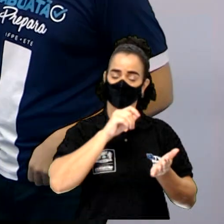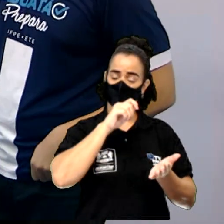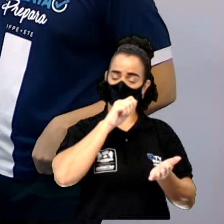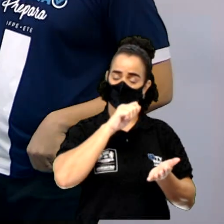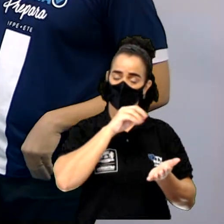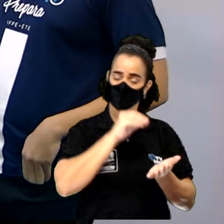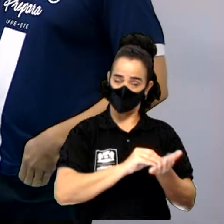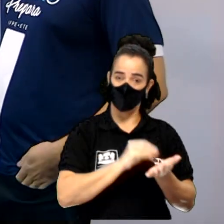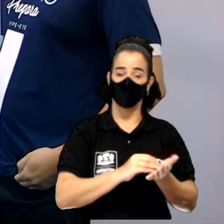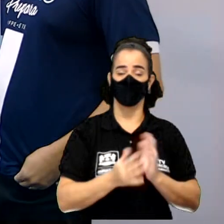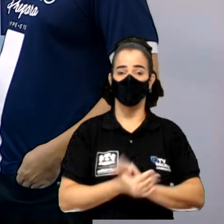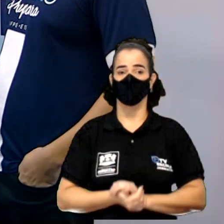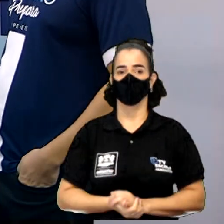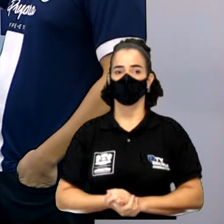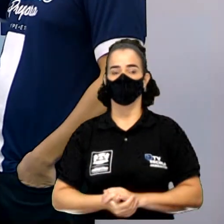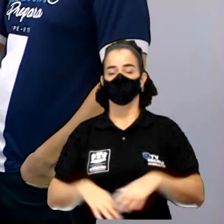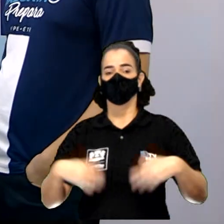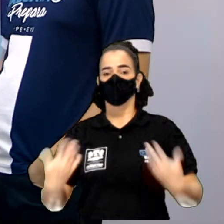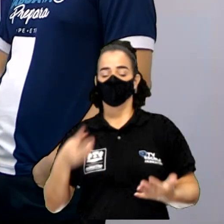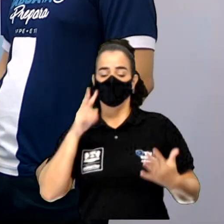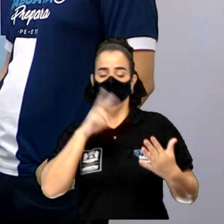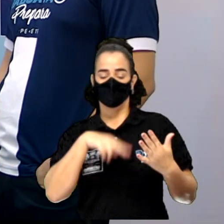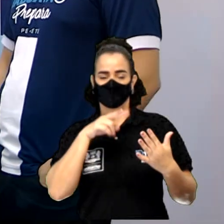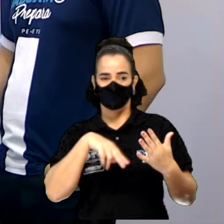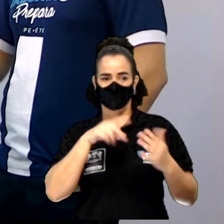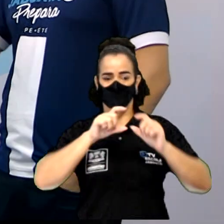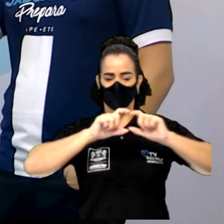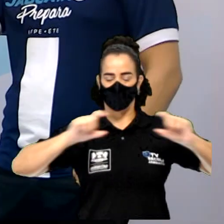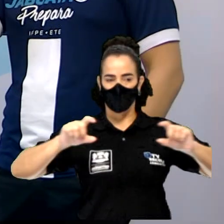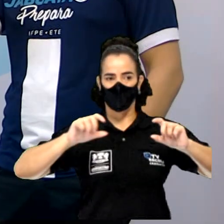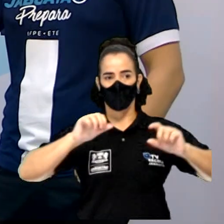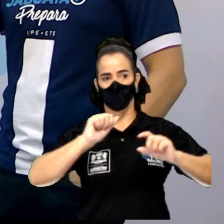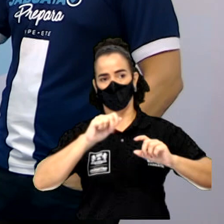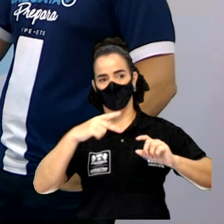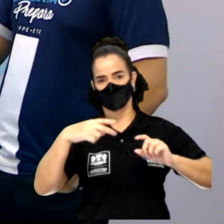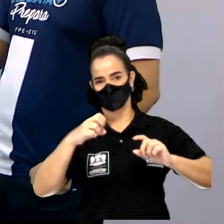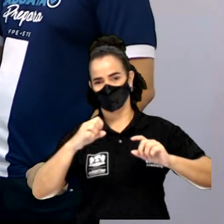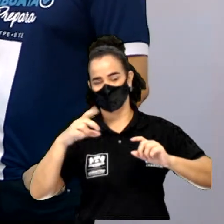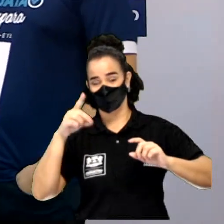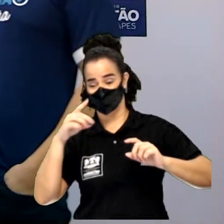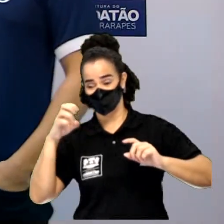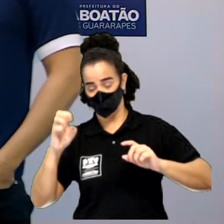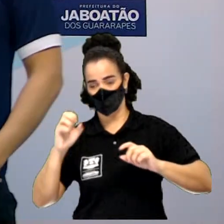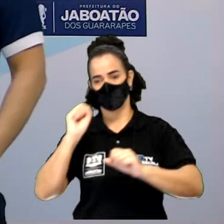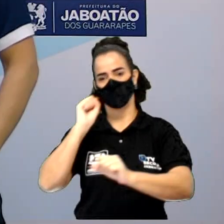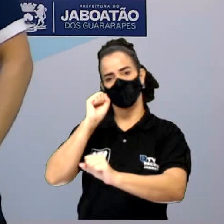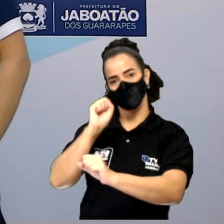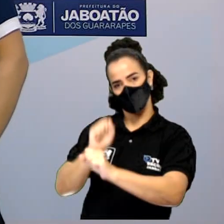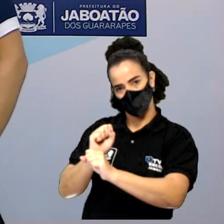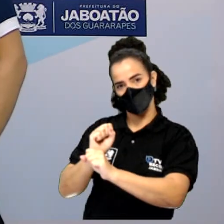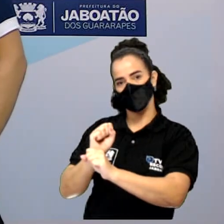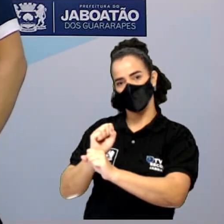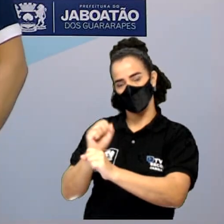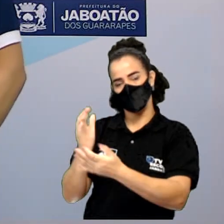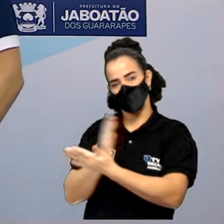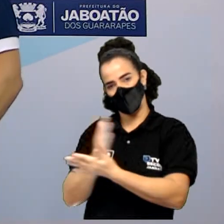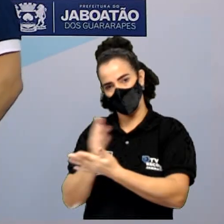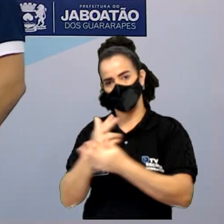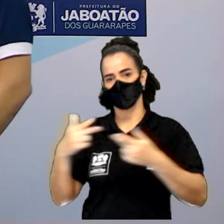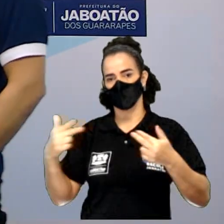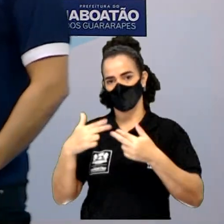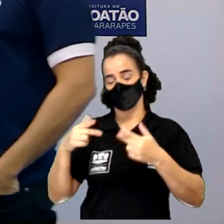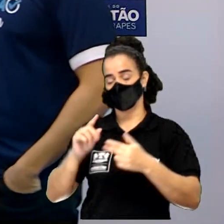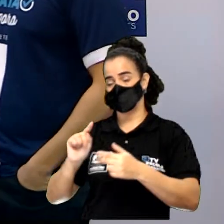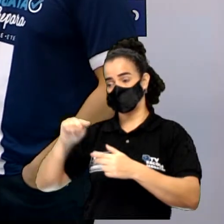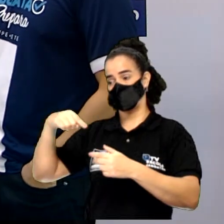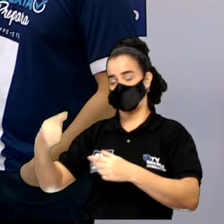lê, apesar de não haver uma fórmula pronta, a gente já pensa o seguinte, espera-se algo. Lá na frente,